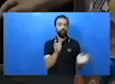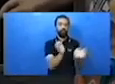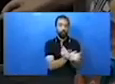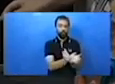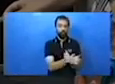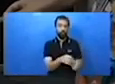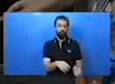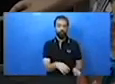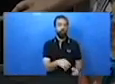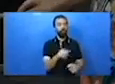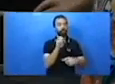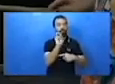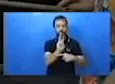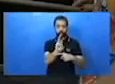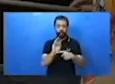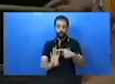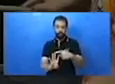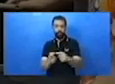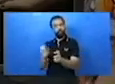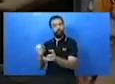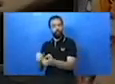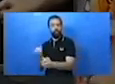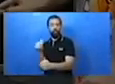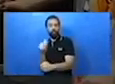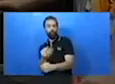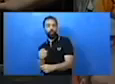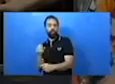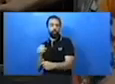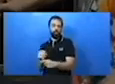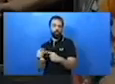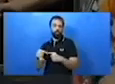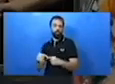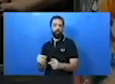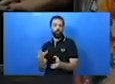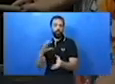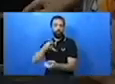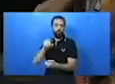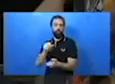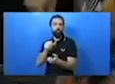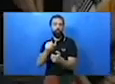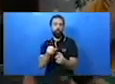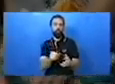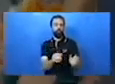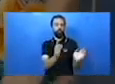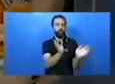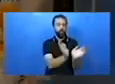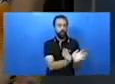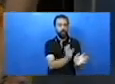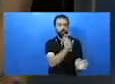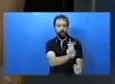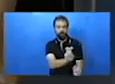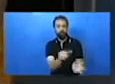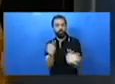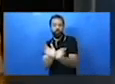3 quartos. Quantos palitos vão ter em 3 grupos? Ora, se um grupo